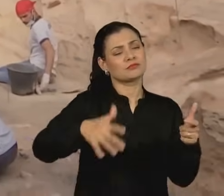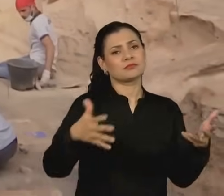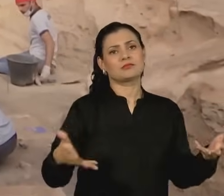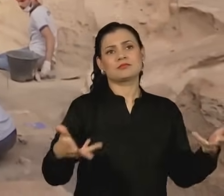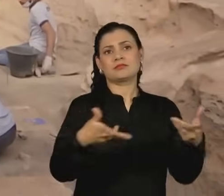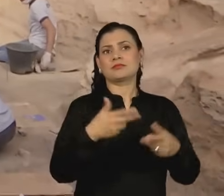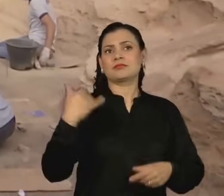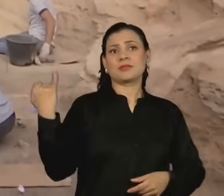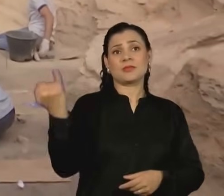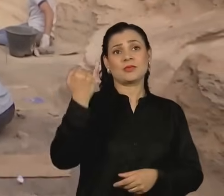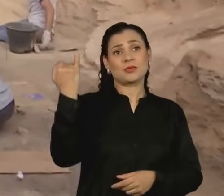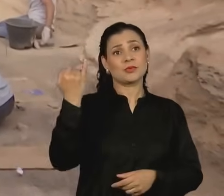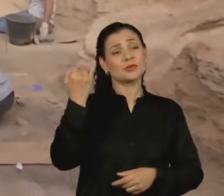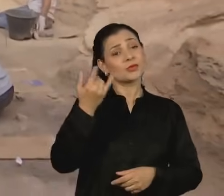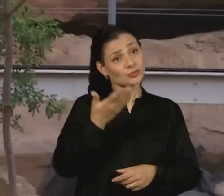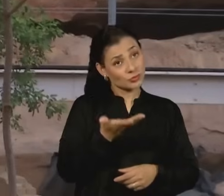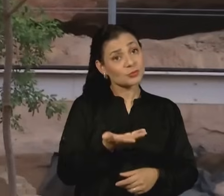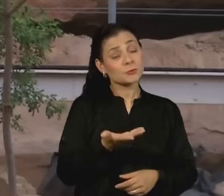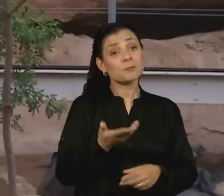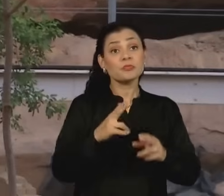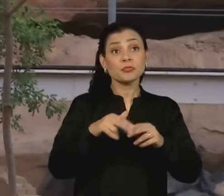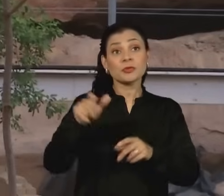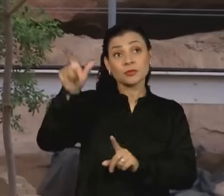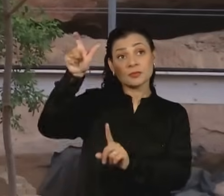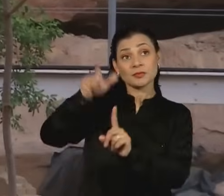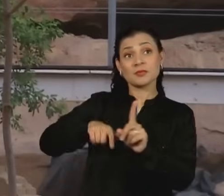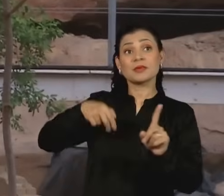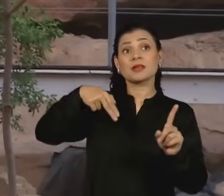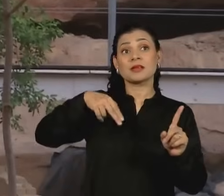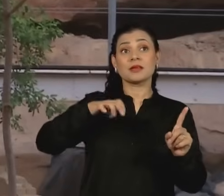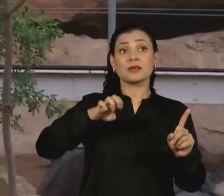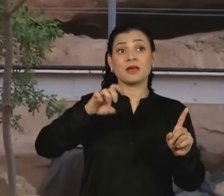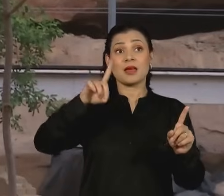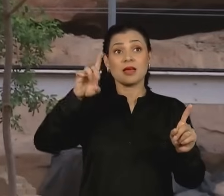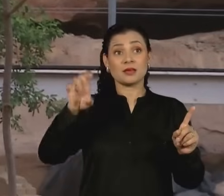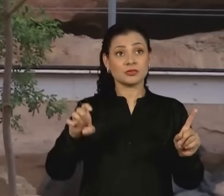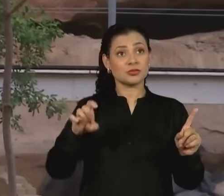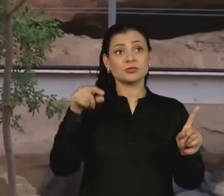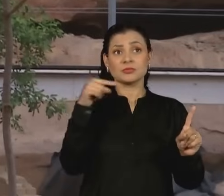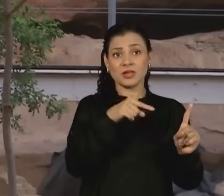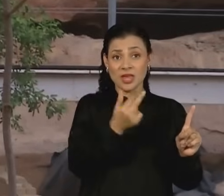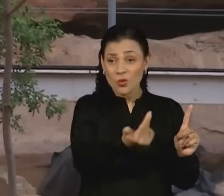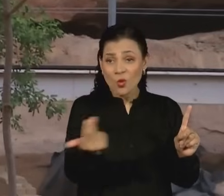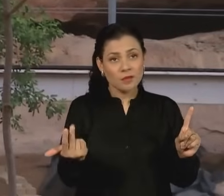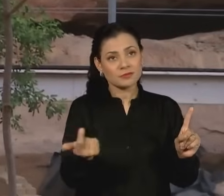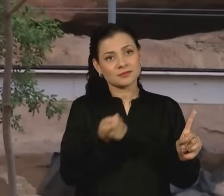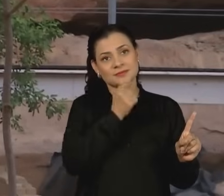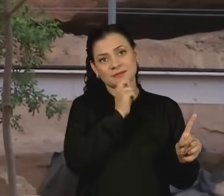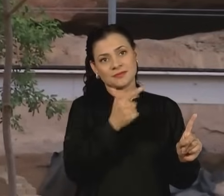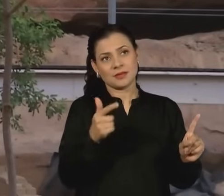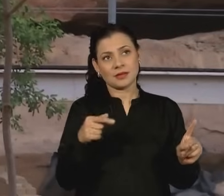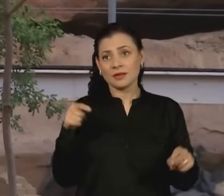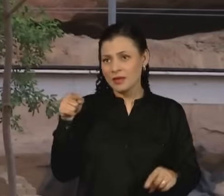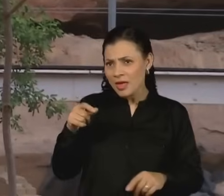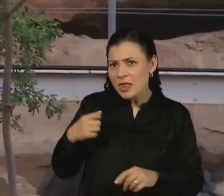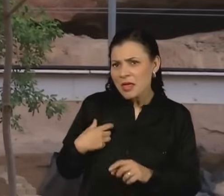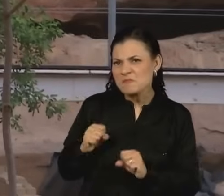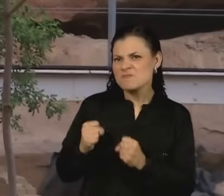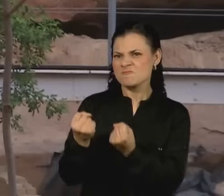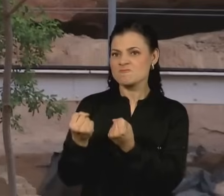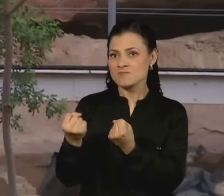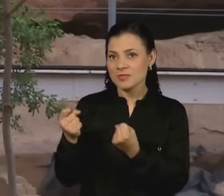extremamente importante do semiárido. É uma pessoa que fizeram e jogaram a forma fora. Ela é uma guerreira? Com